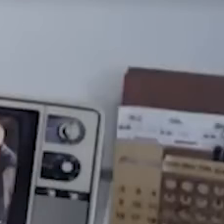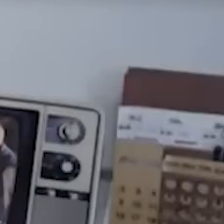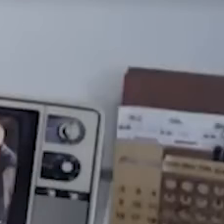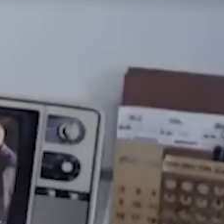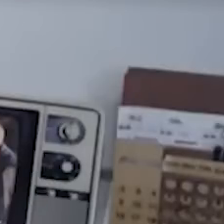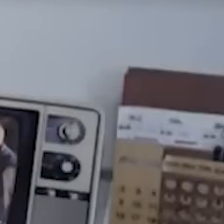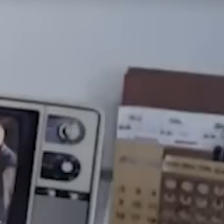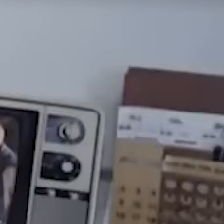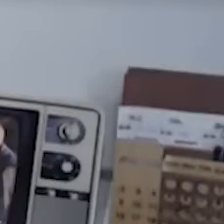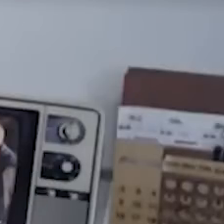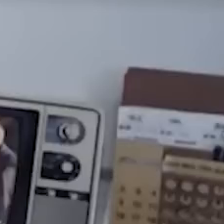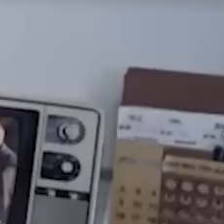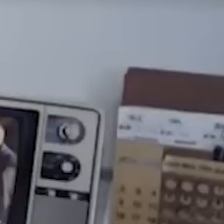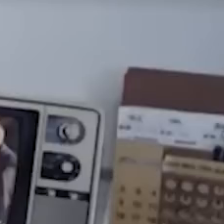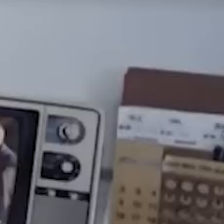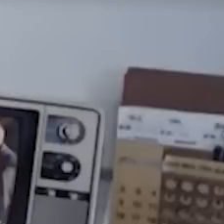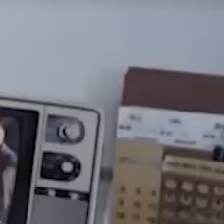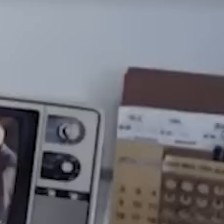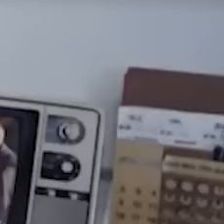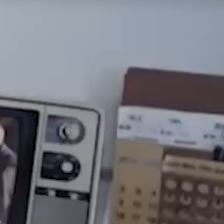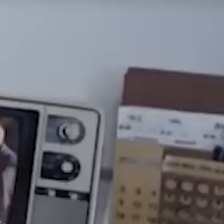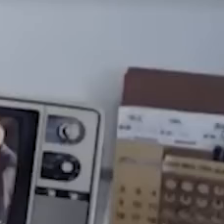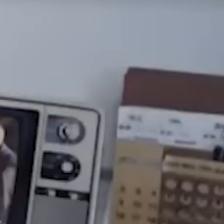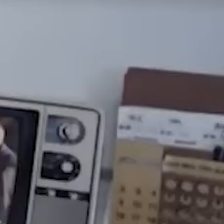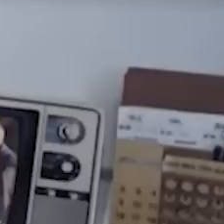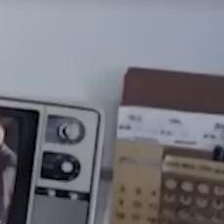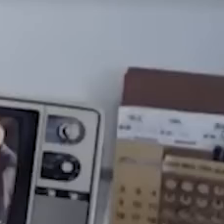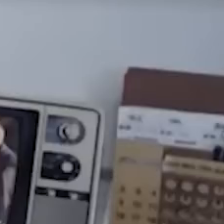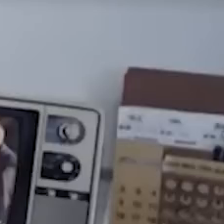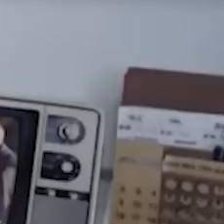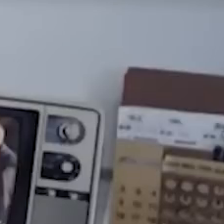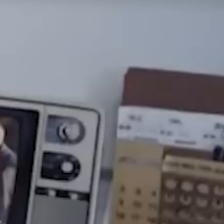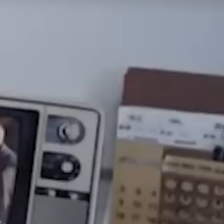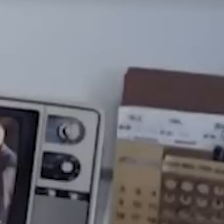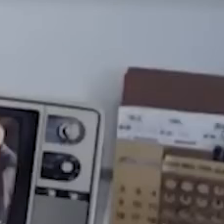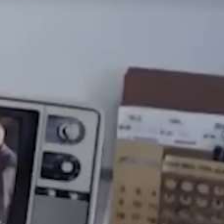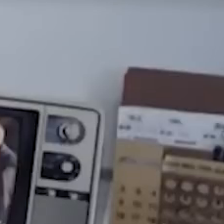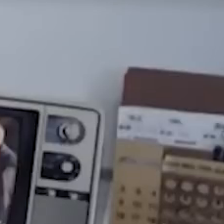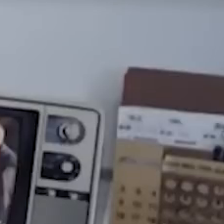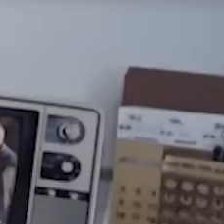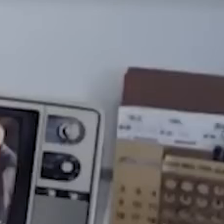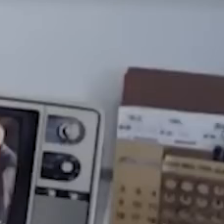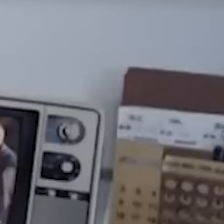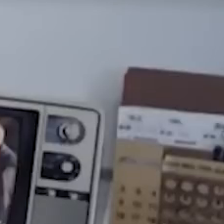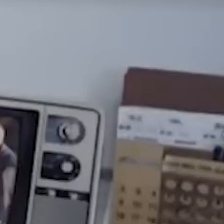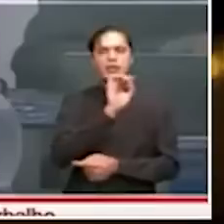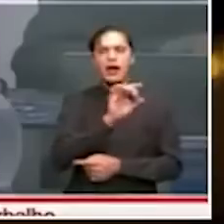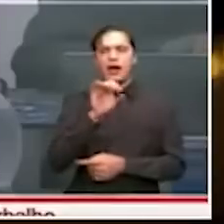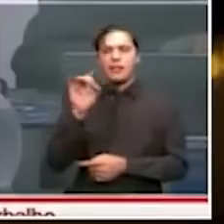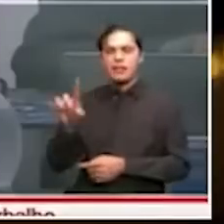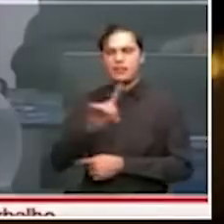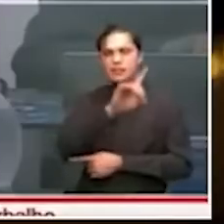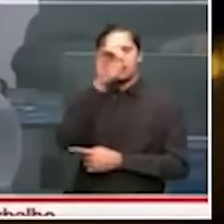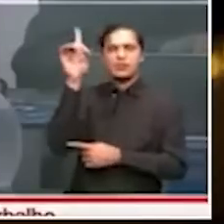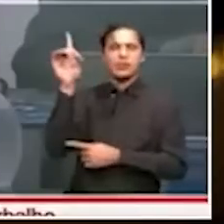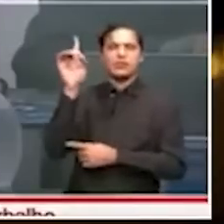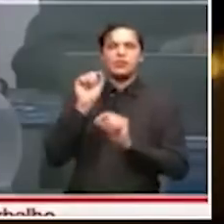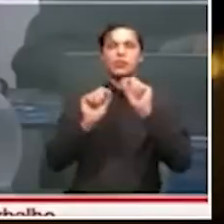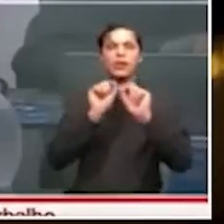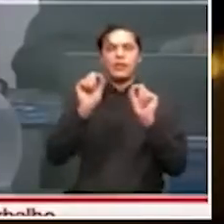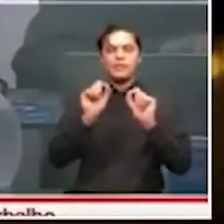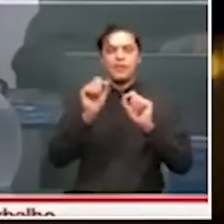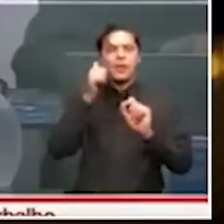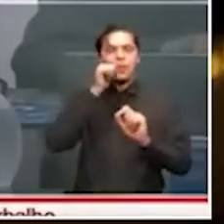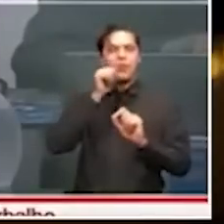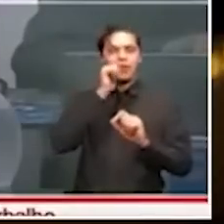ficar mamando nas tetas dos estados. É o tal do nepotismo cruzado, né? Você me dá apoio na política, na campanha política,